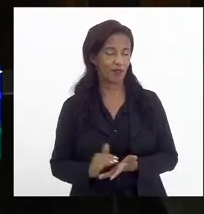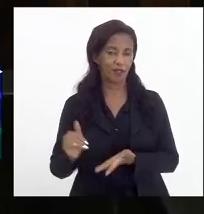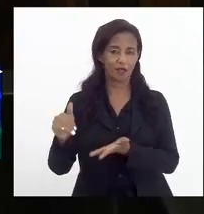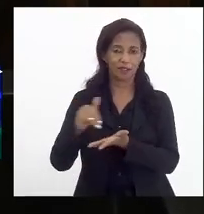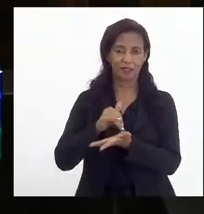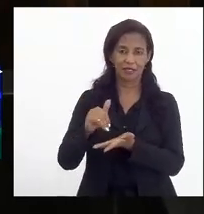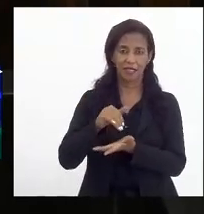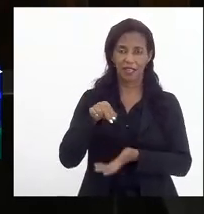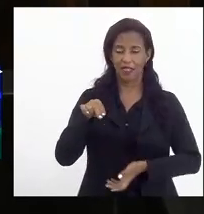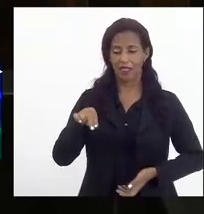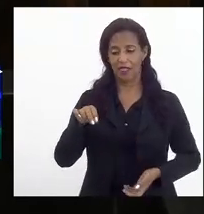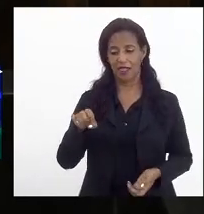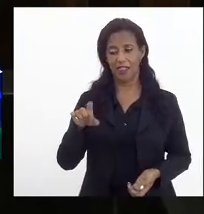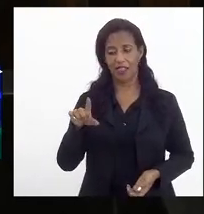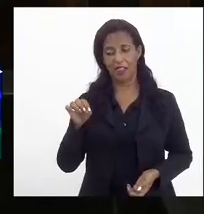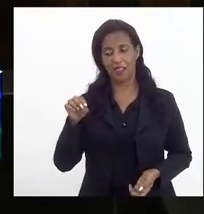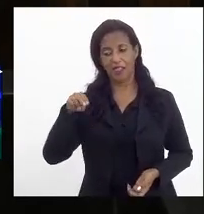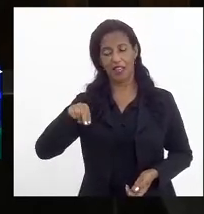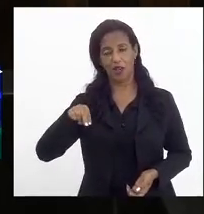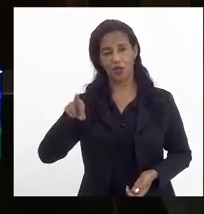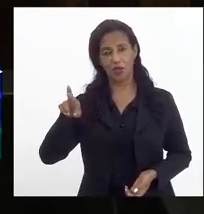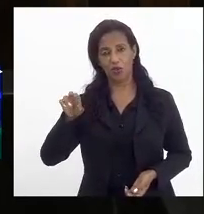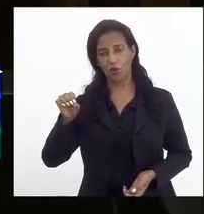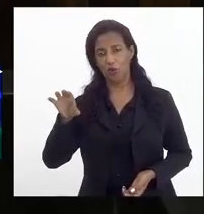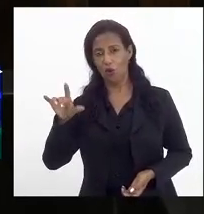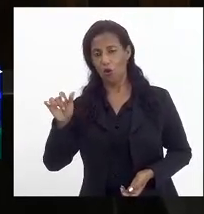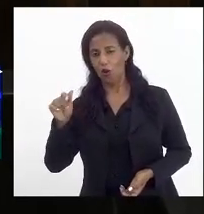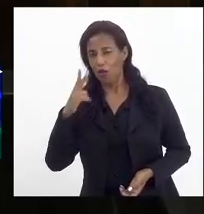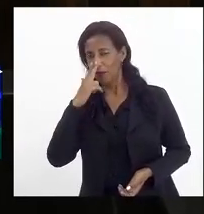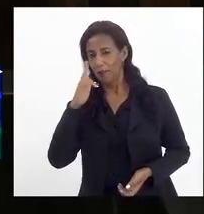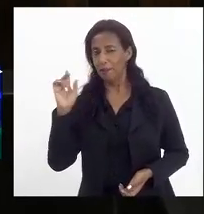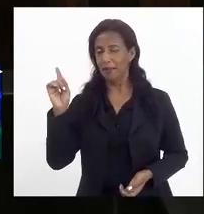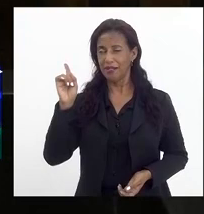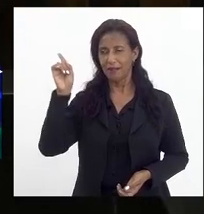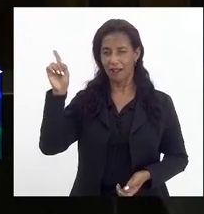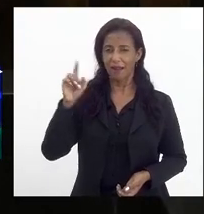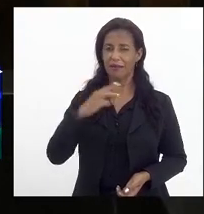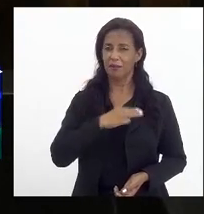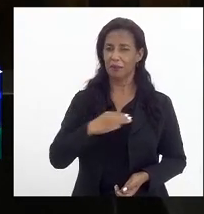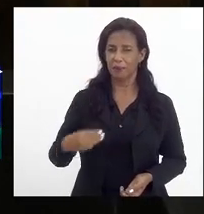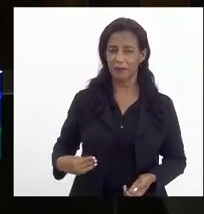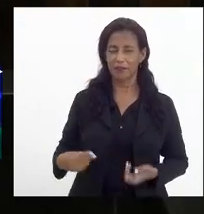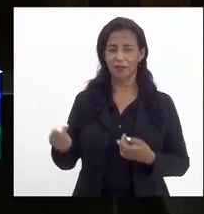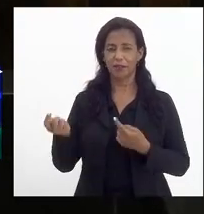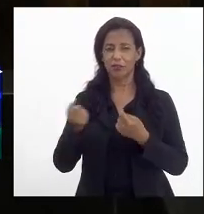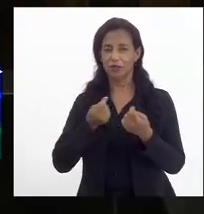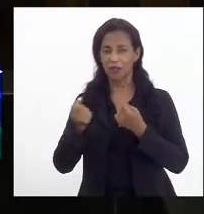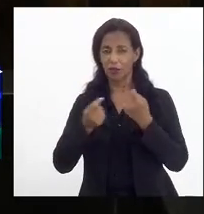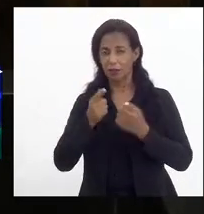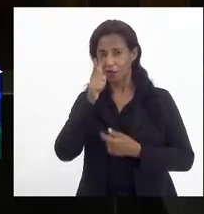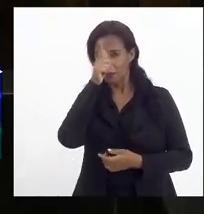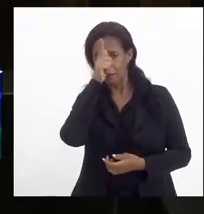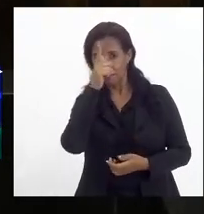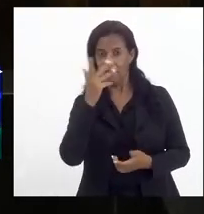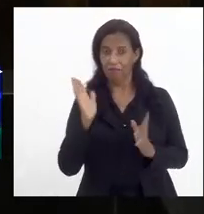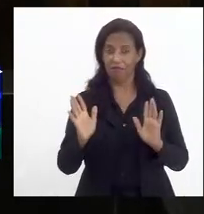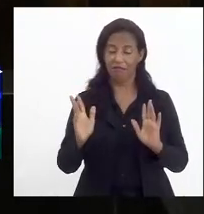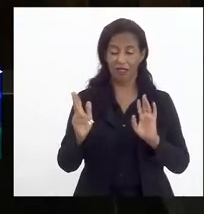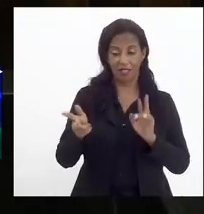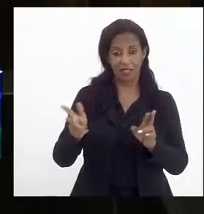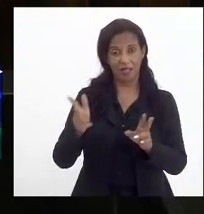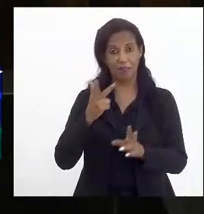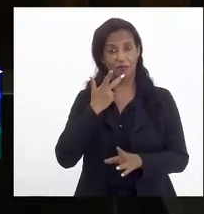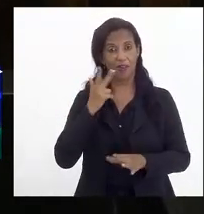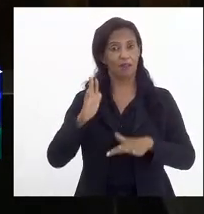o secretário da o seu Rocha fosse lá o ministro da economia da Grécia porque ele sempre se diz